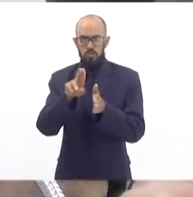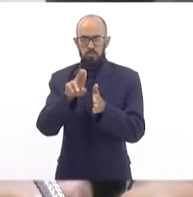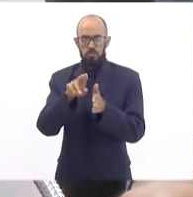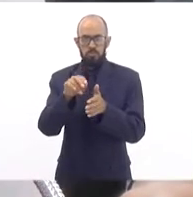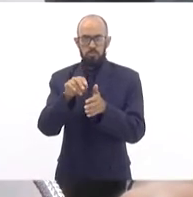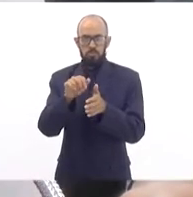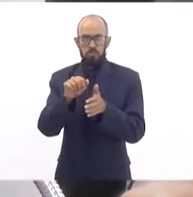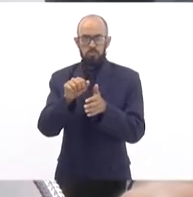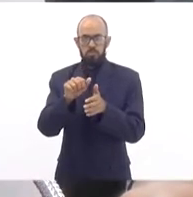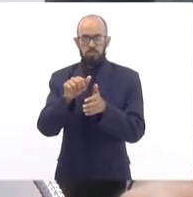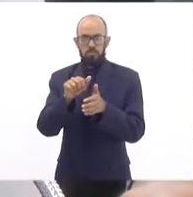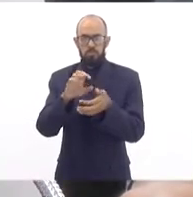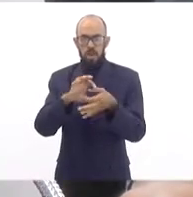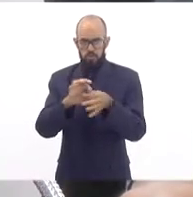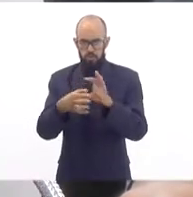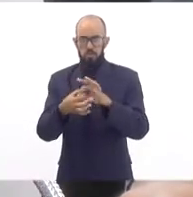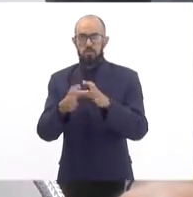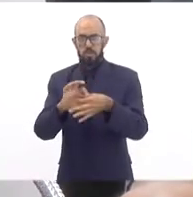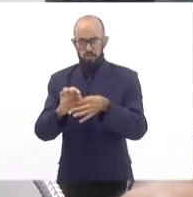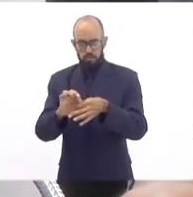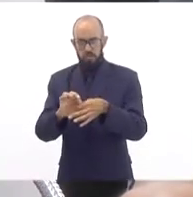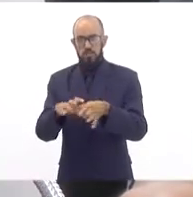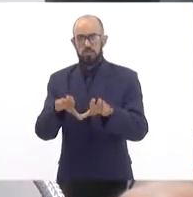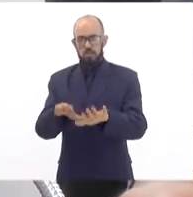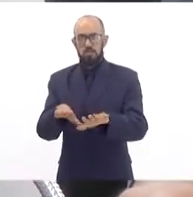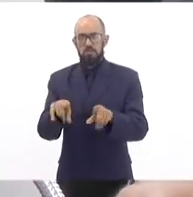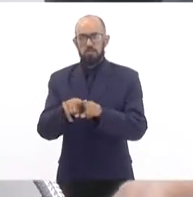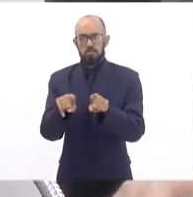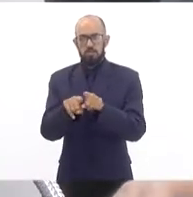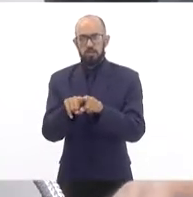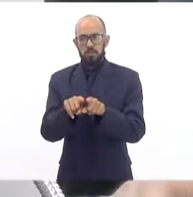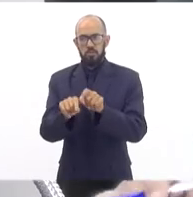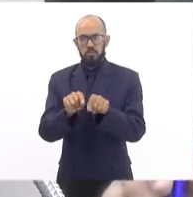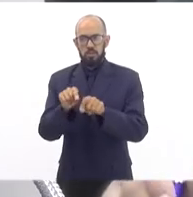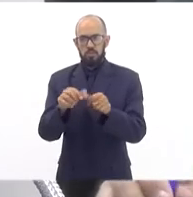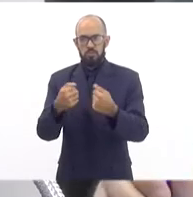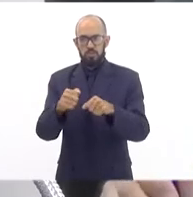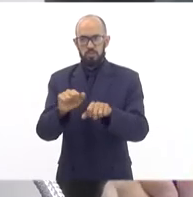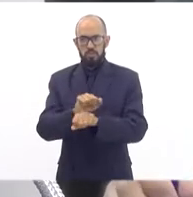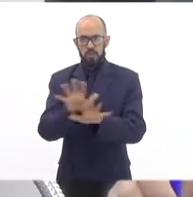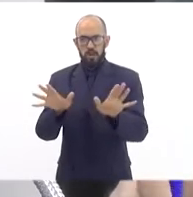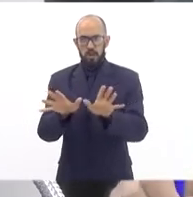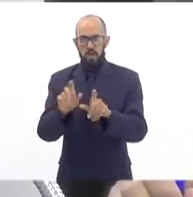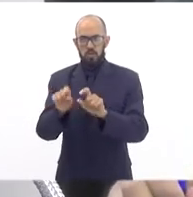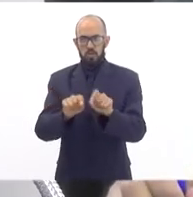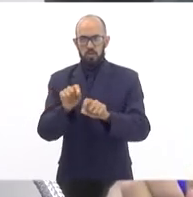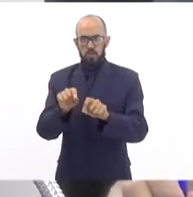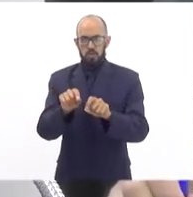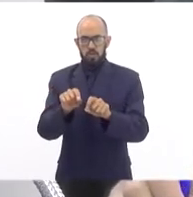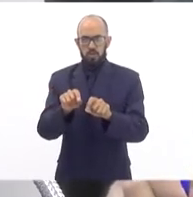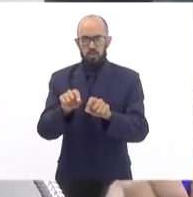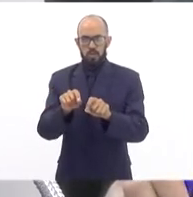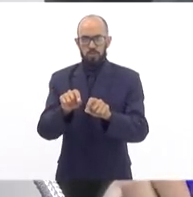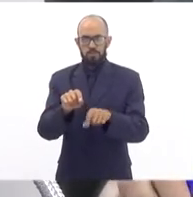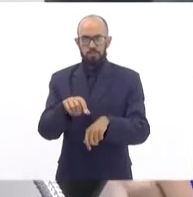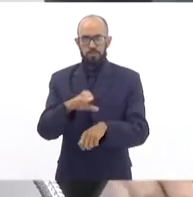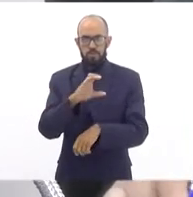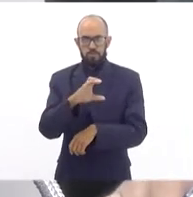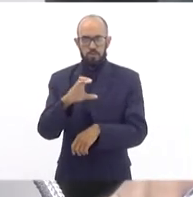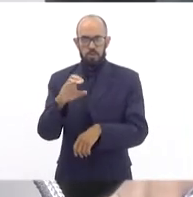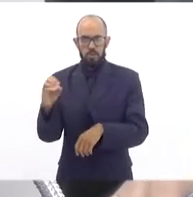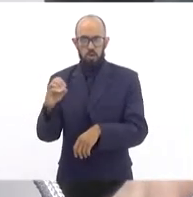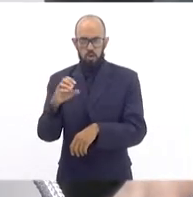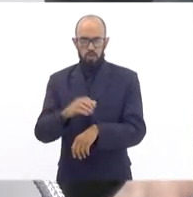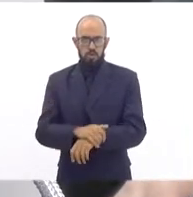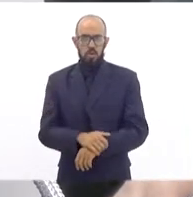pelos Jogos Olímpicos, como também, né, acho que tem que deixar aqui claro a questão da central de operações do